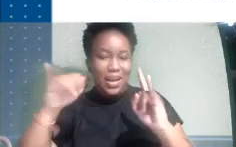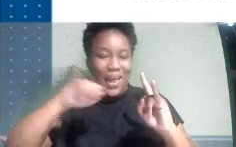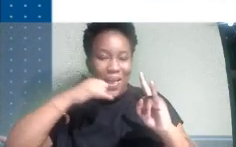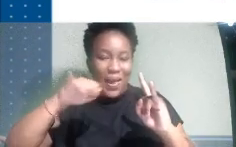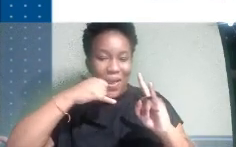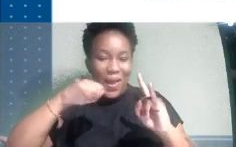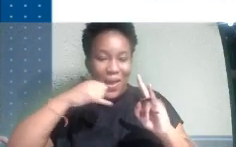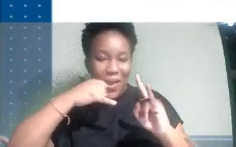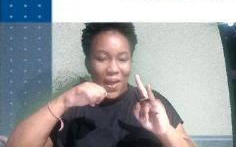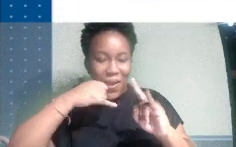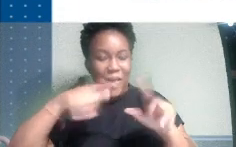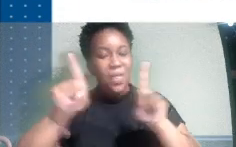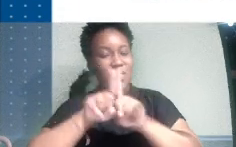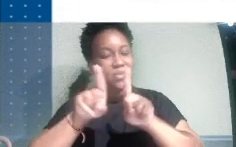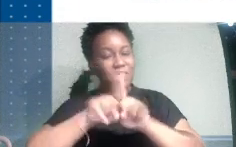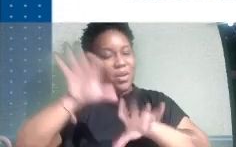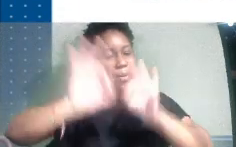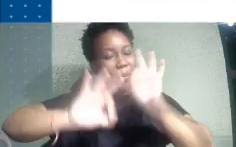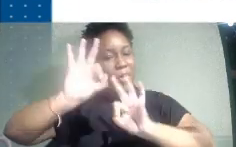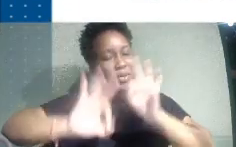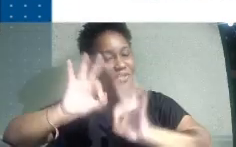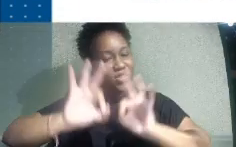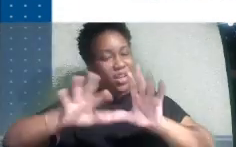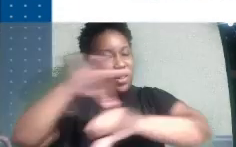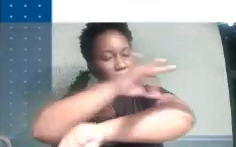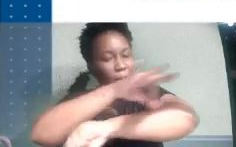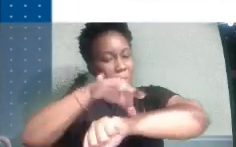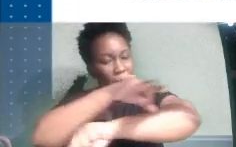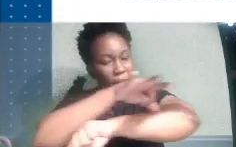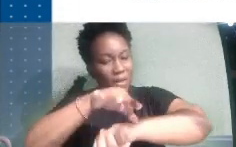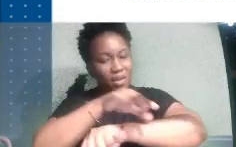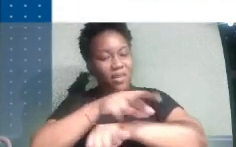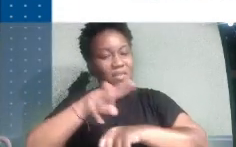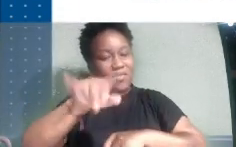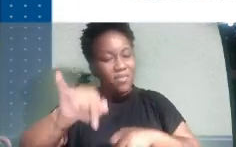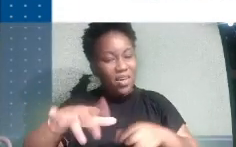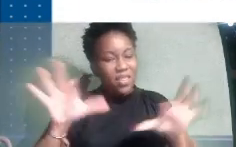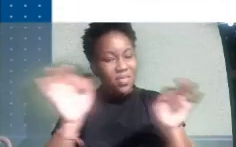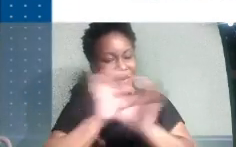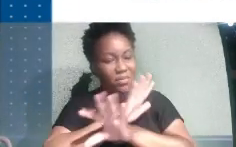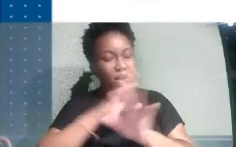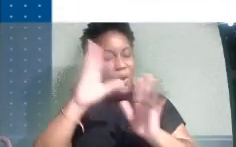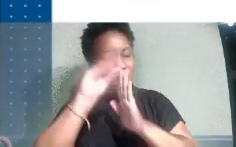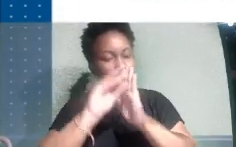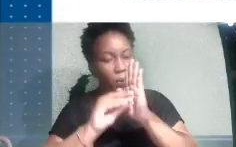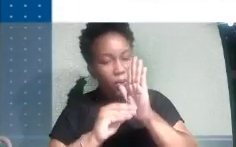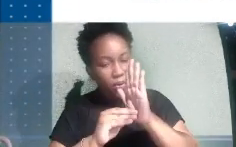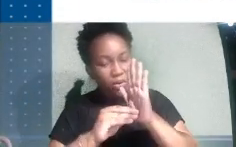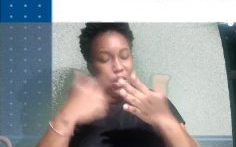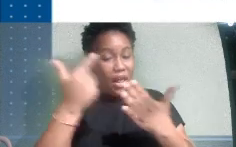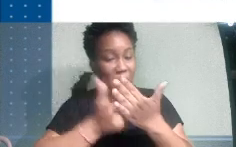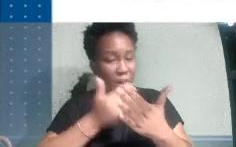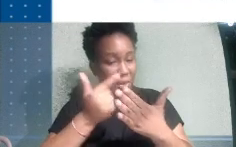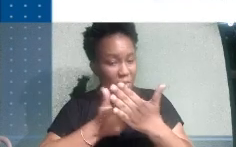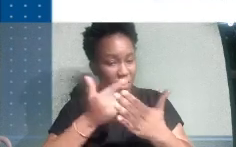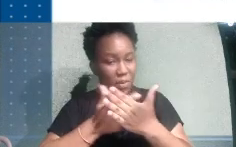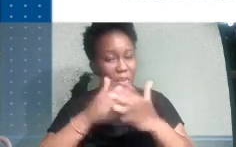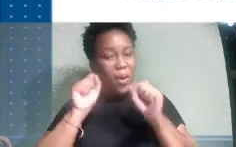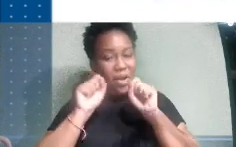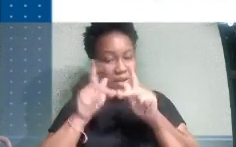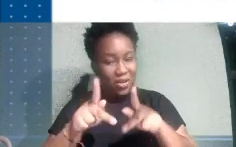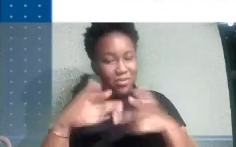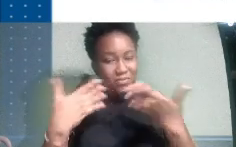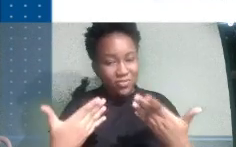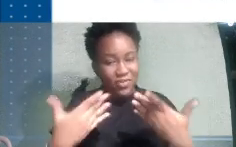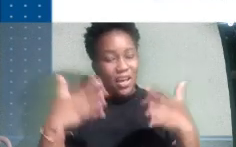e o projeto arquitetônico. E aí faremos o fechamento deste conteúdo desta parte do livro de vocês, beleza?